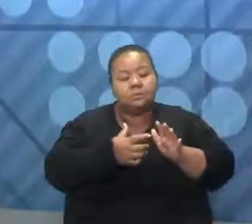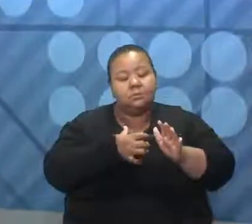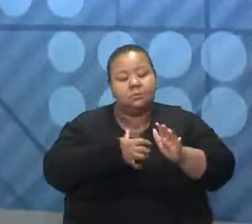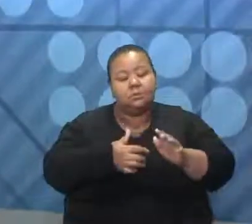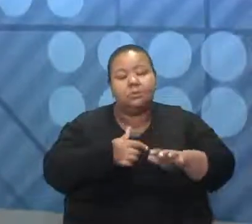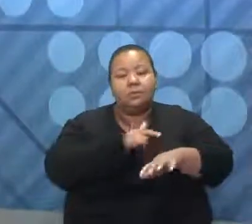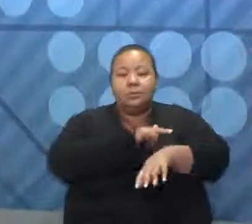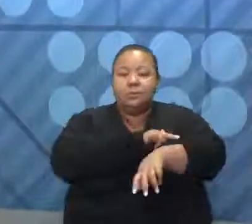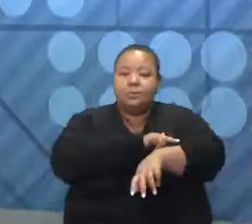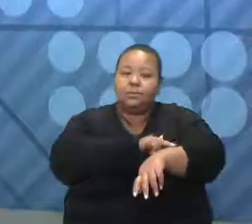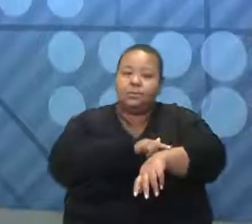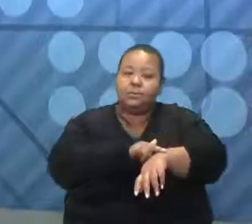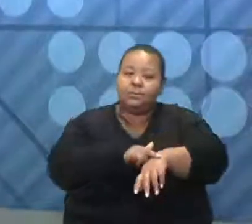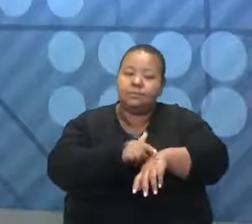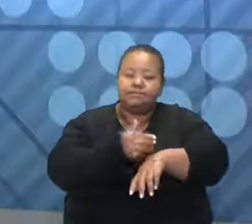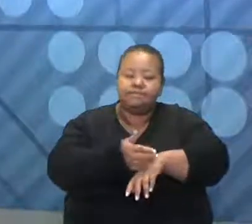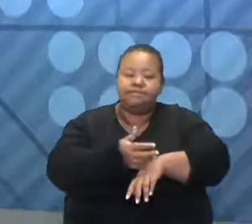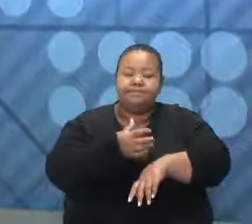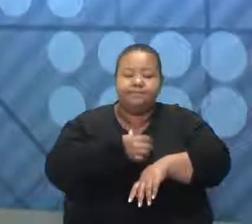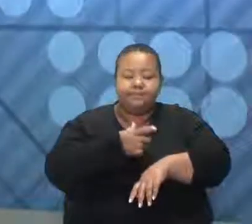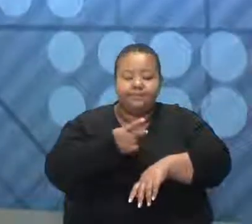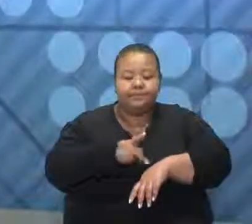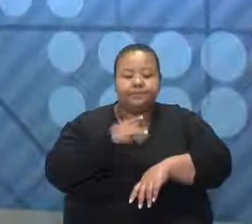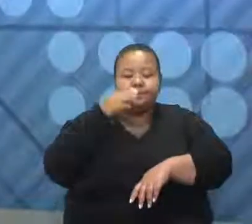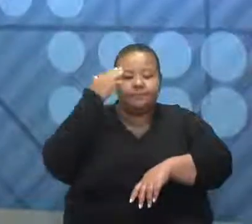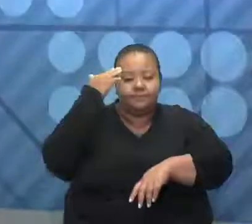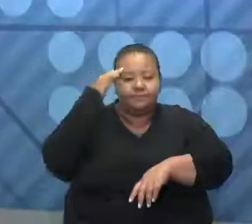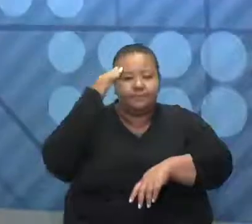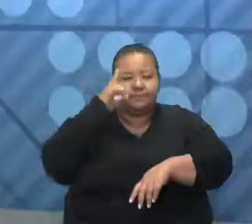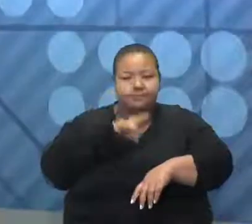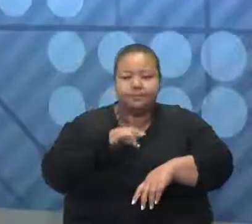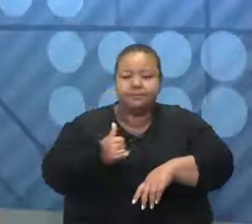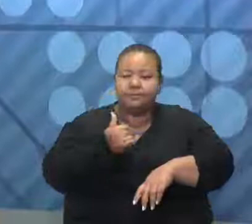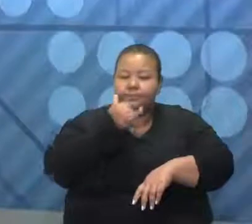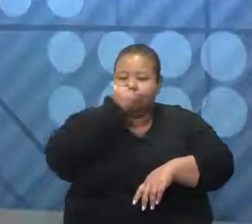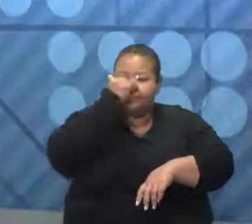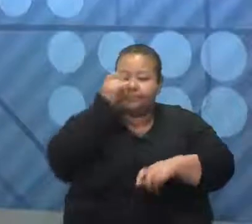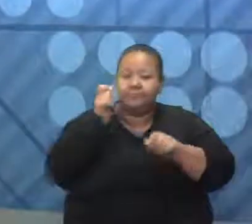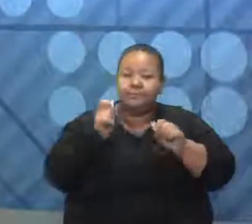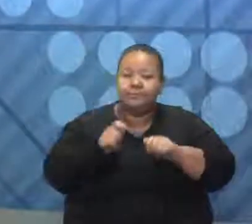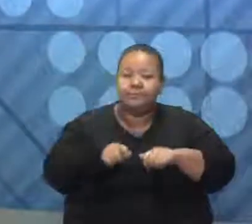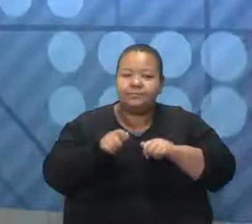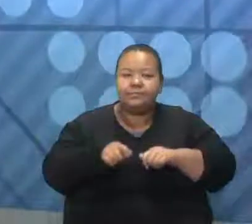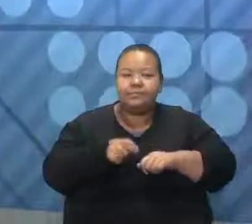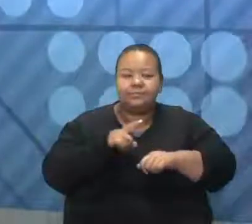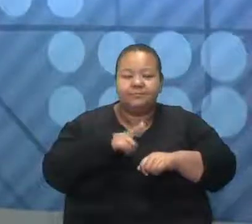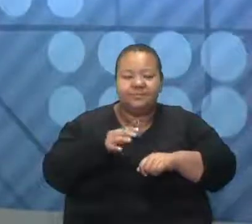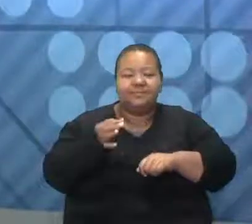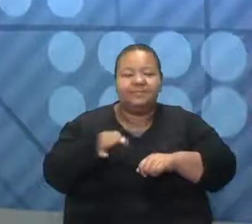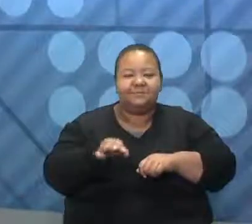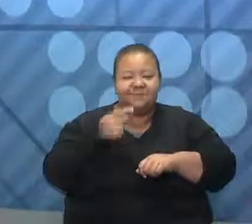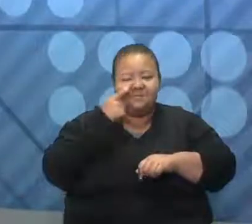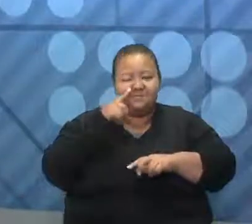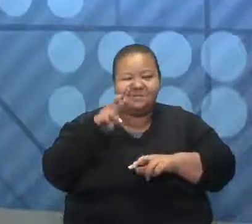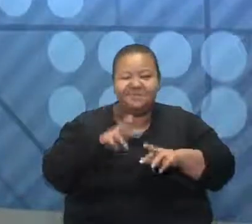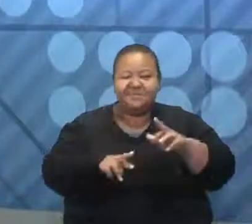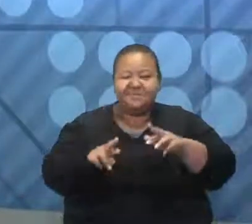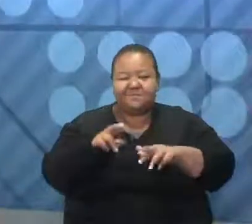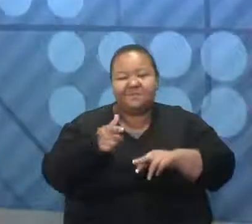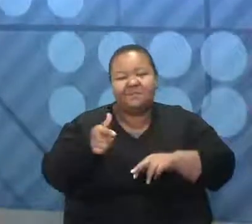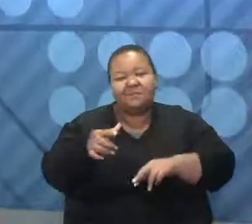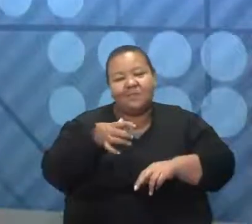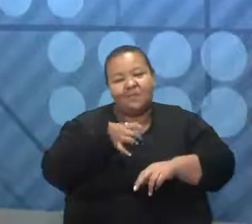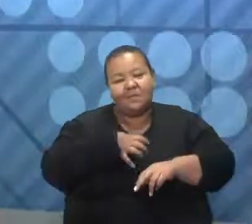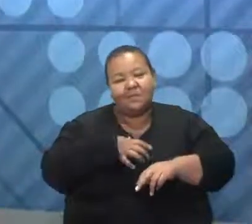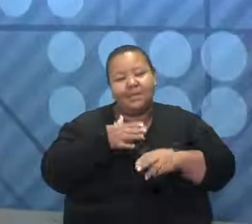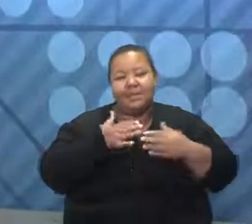educada, mostrar de forma que ele entenda as consequências pode ser, e aí ele vai, tenho certeza que vai analisar de maneira mais